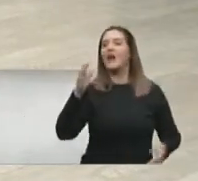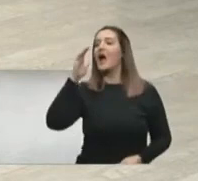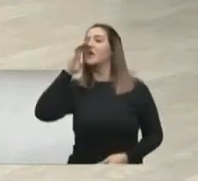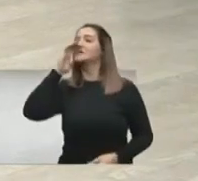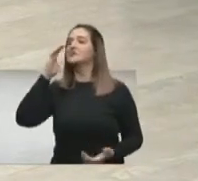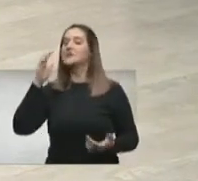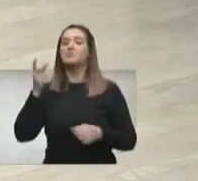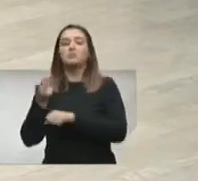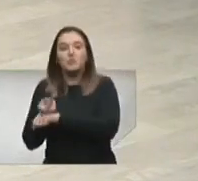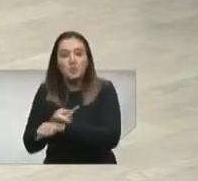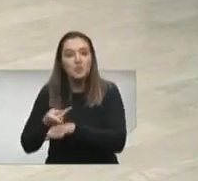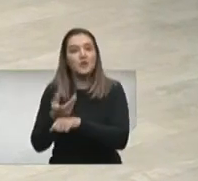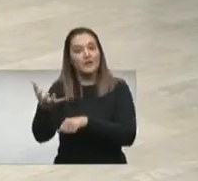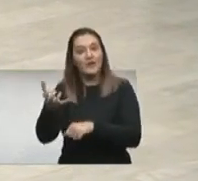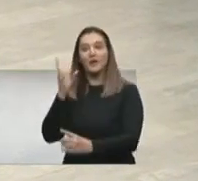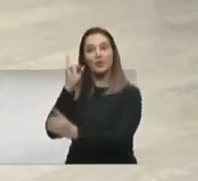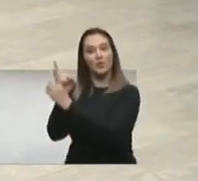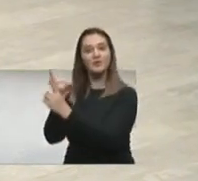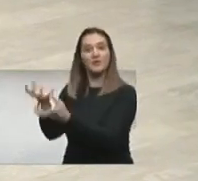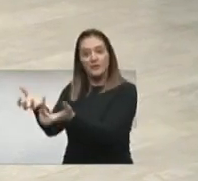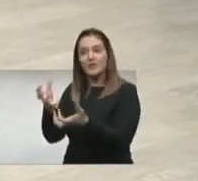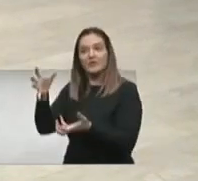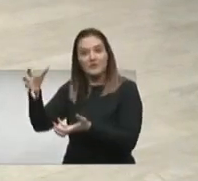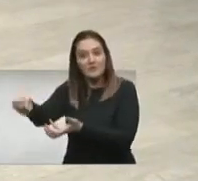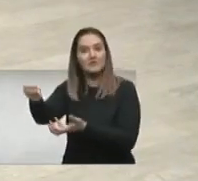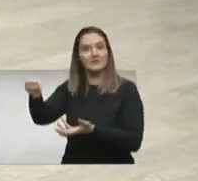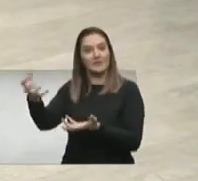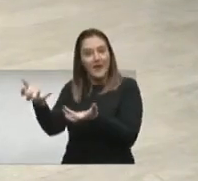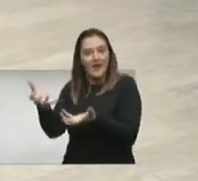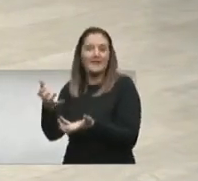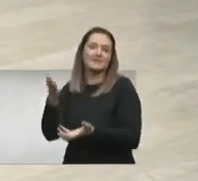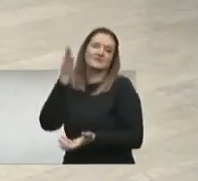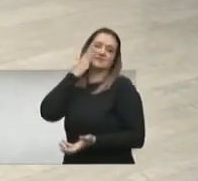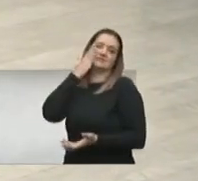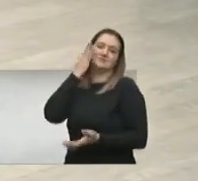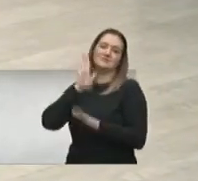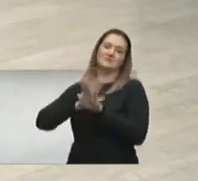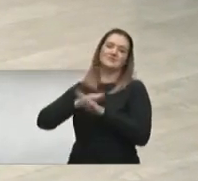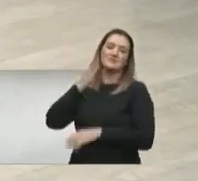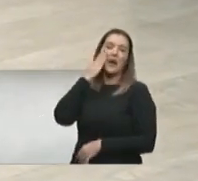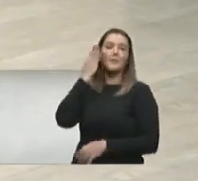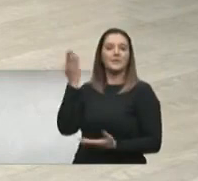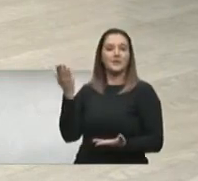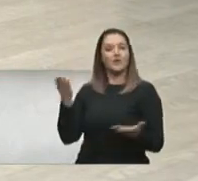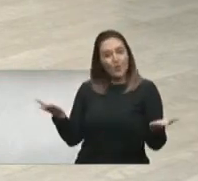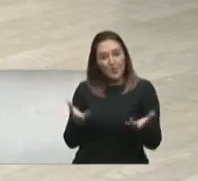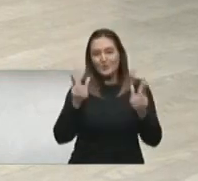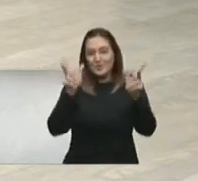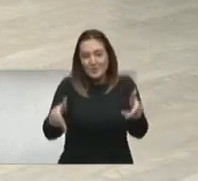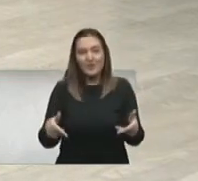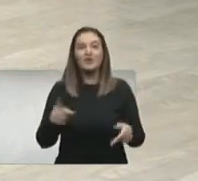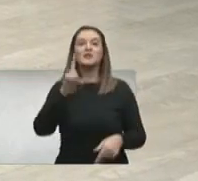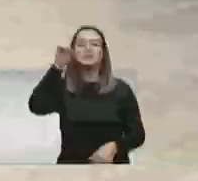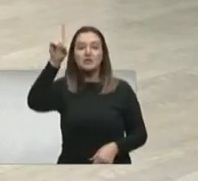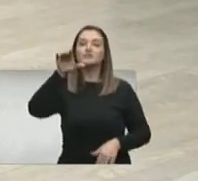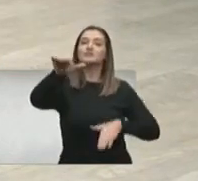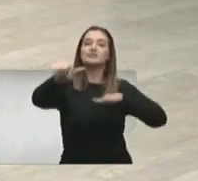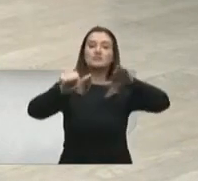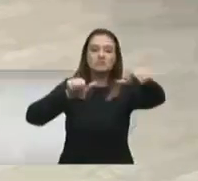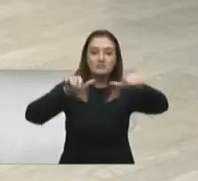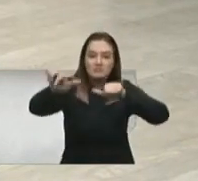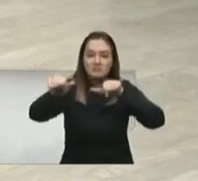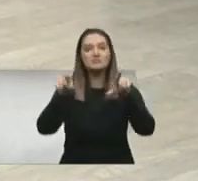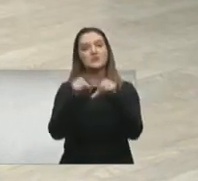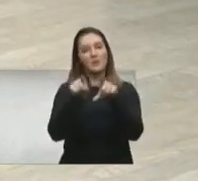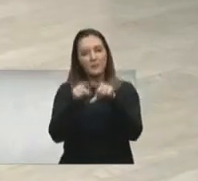para encontrar, para resgatar Adão e Eva. Hoje também Deus está fazendo uma busca. Hoje também Deus está procurando as pessoas.